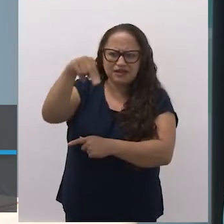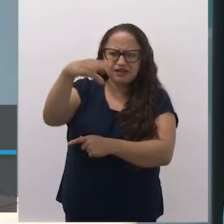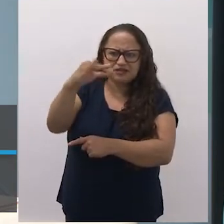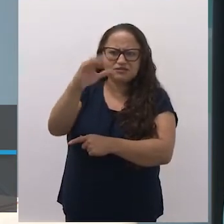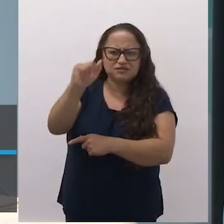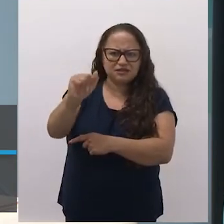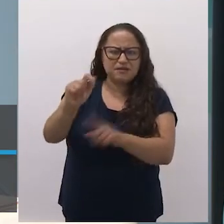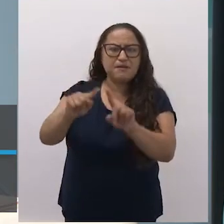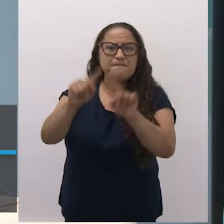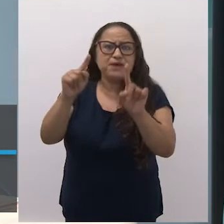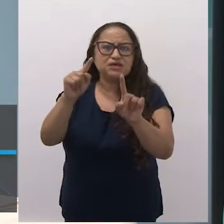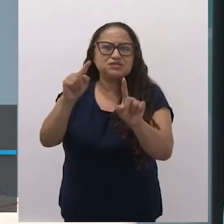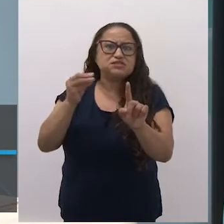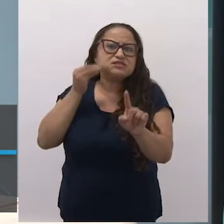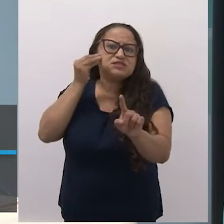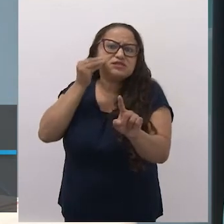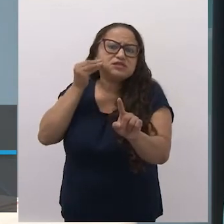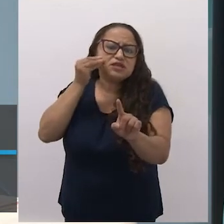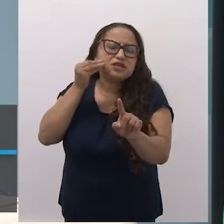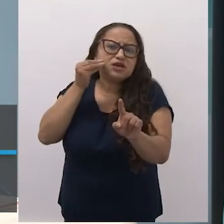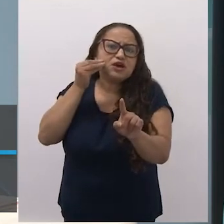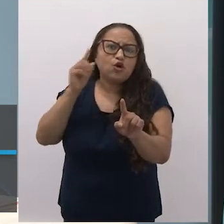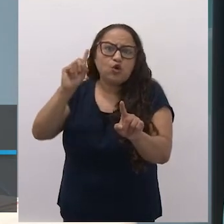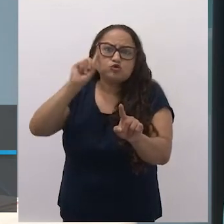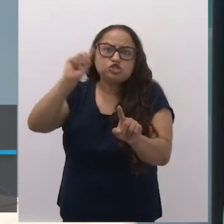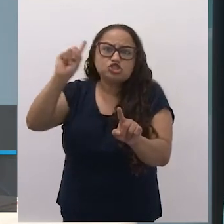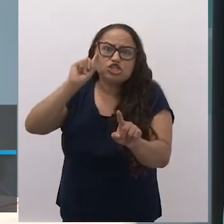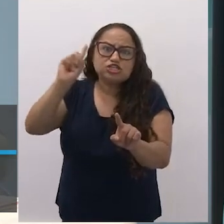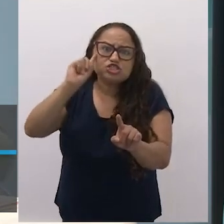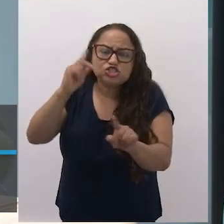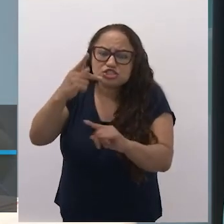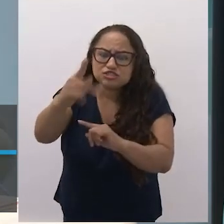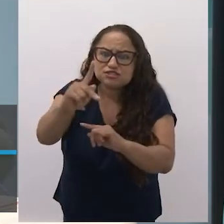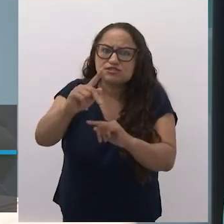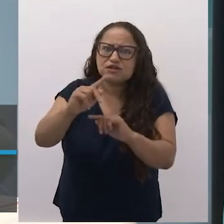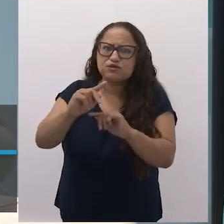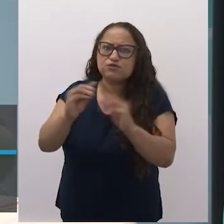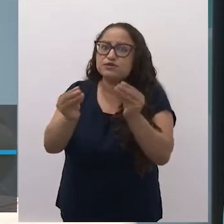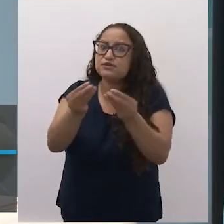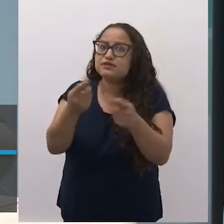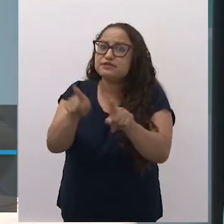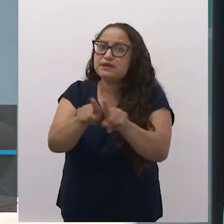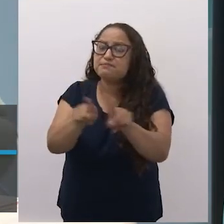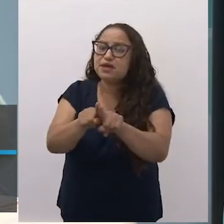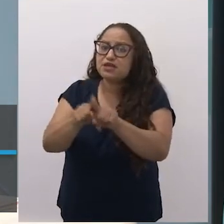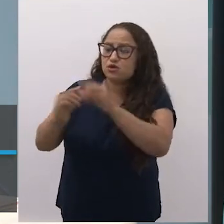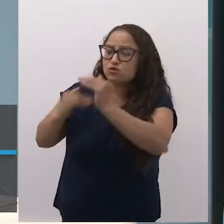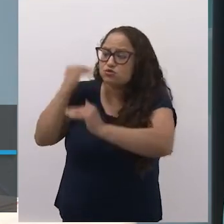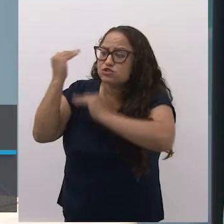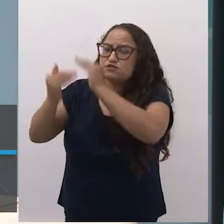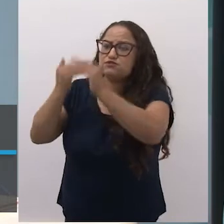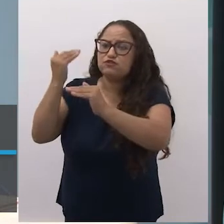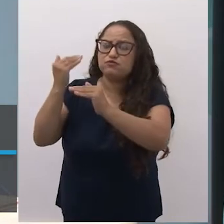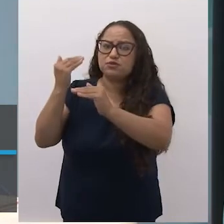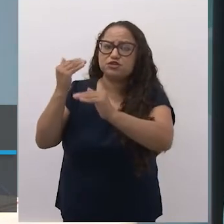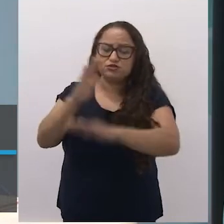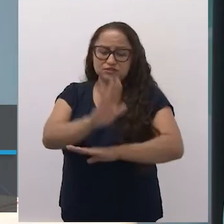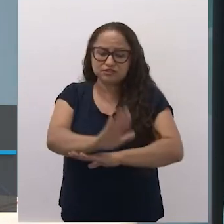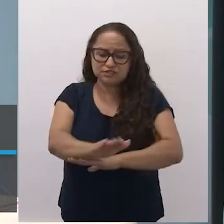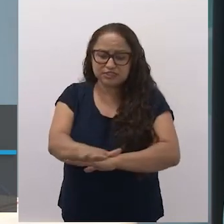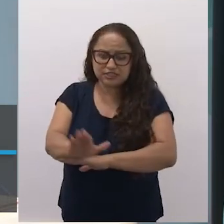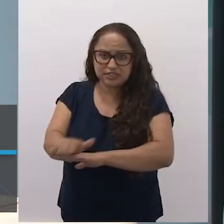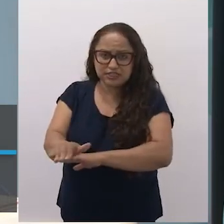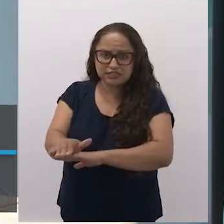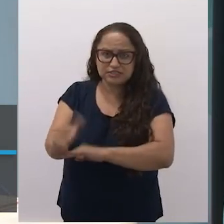de vocês, a respeito do desenvolvimento das crianças e adolescentes do ensino fundamental,